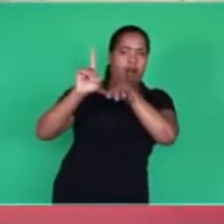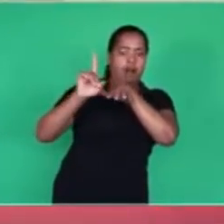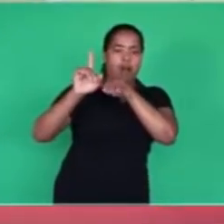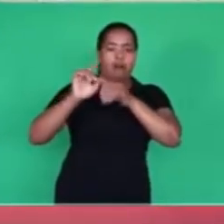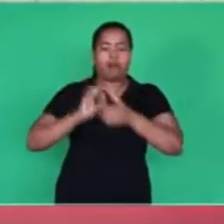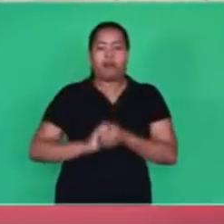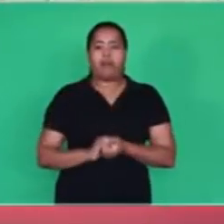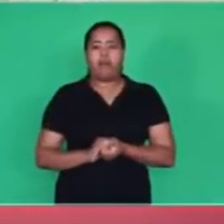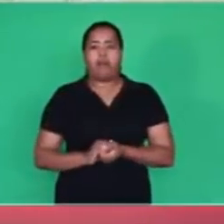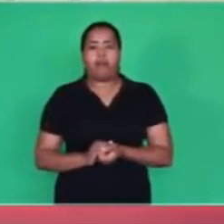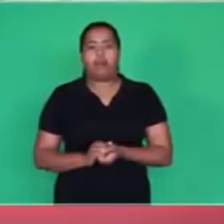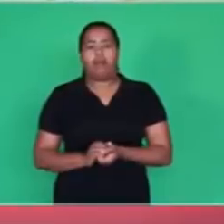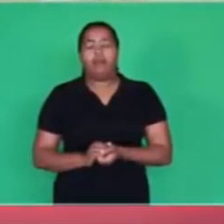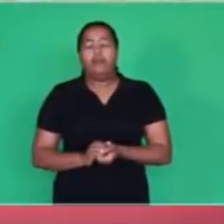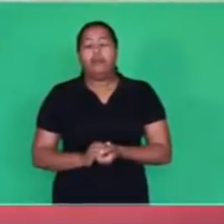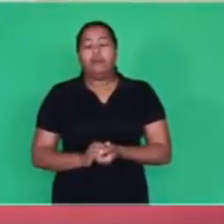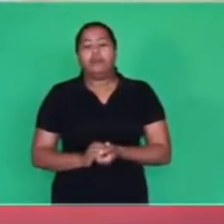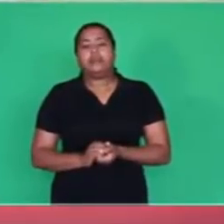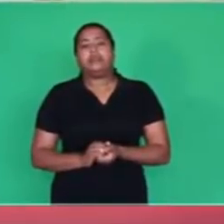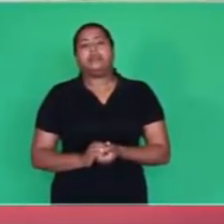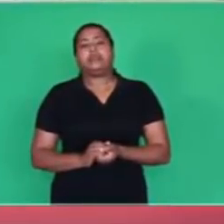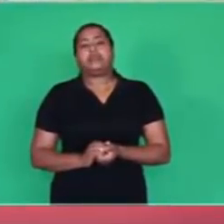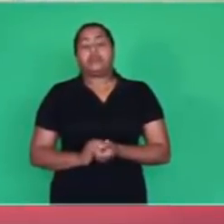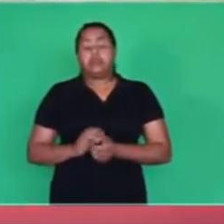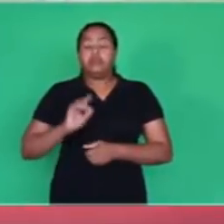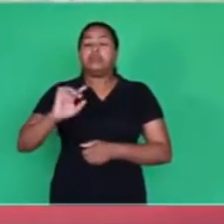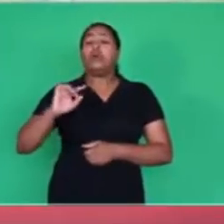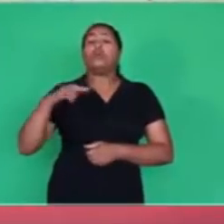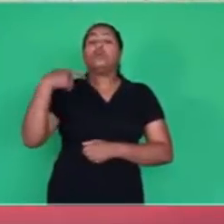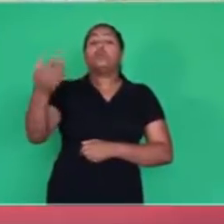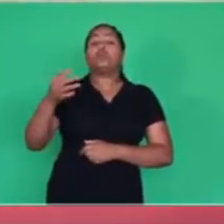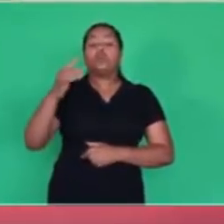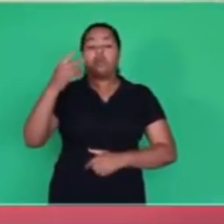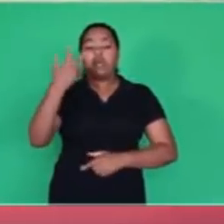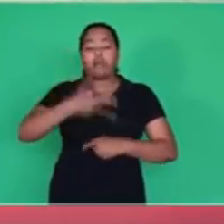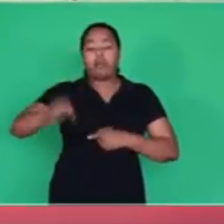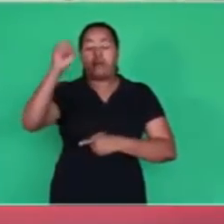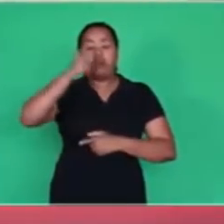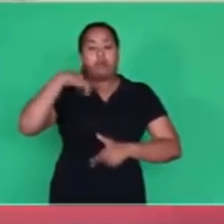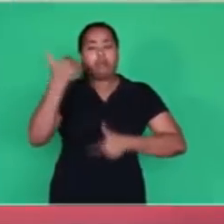uma batalha do outro lado, 200 milhões. Não importa se eles